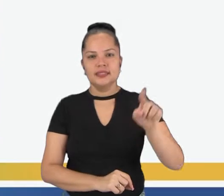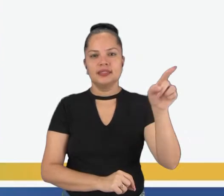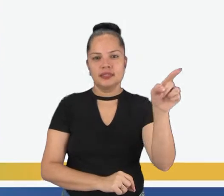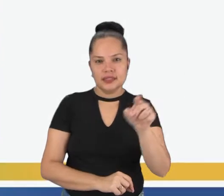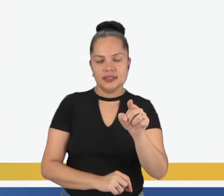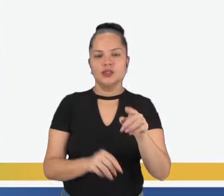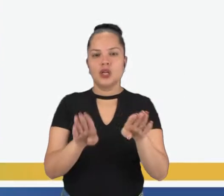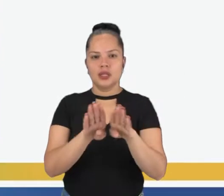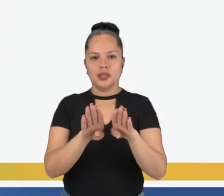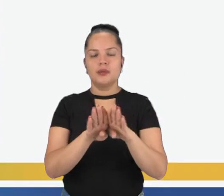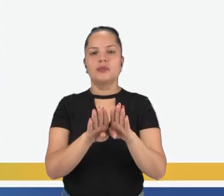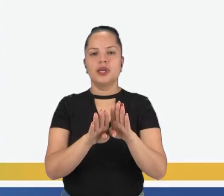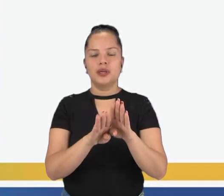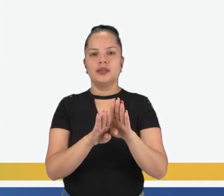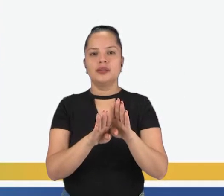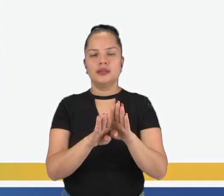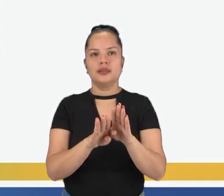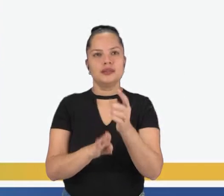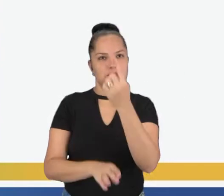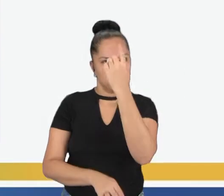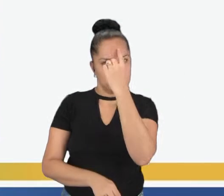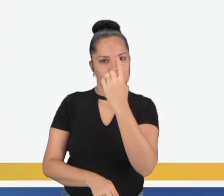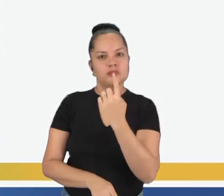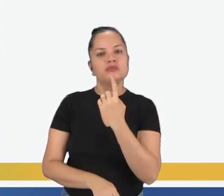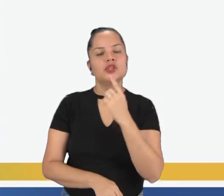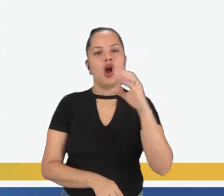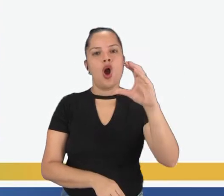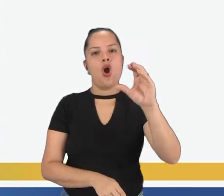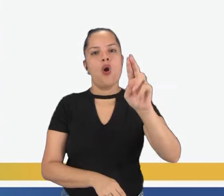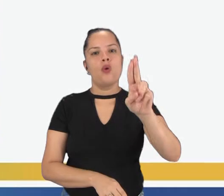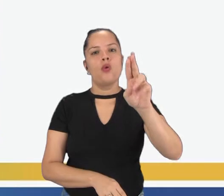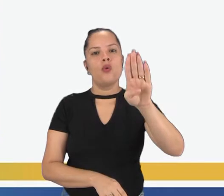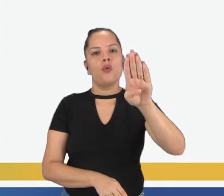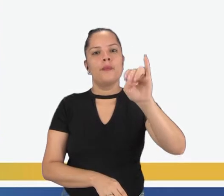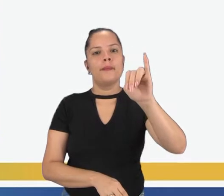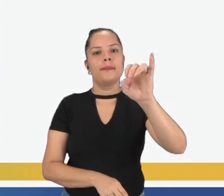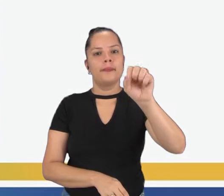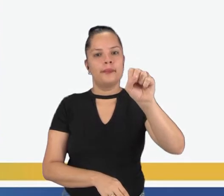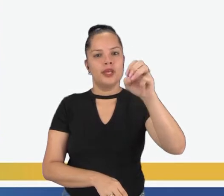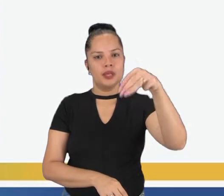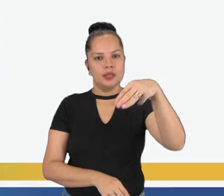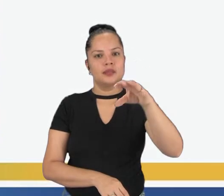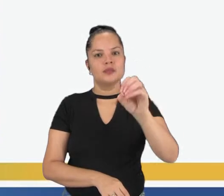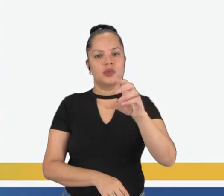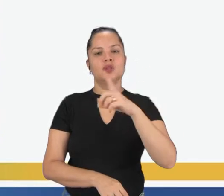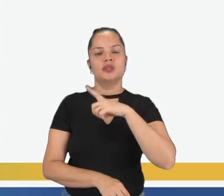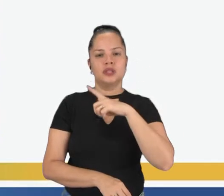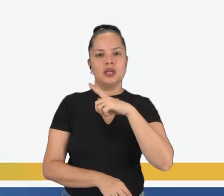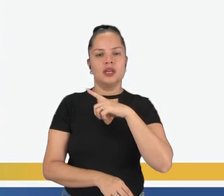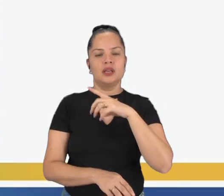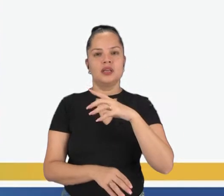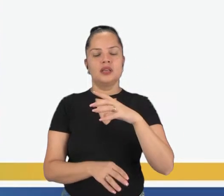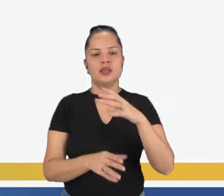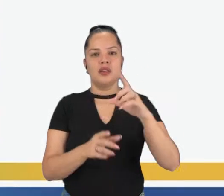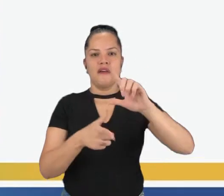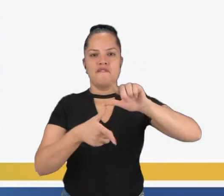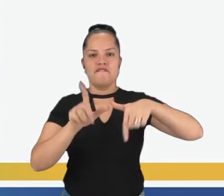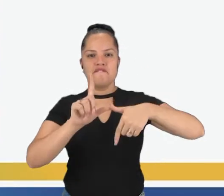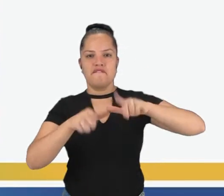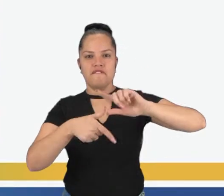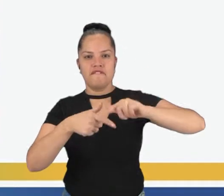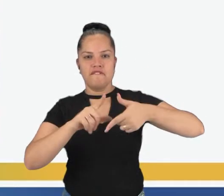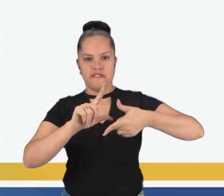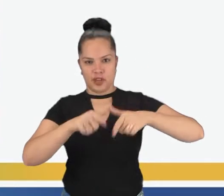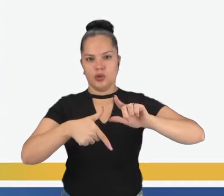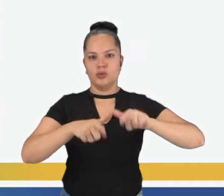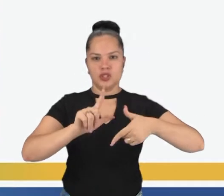imagem, gente, uma obra que parece cubismo, porque ela está todas com traços geométricos, eu não tenho uma profundidade, eu